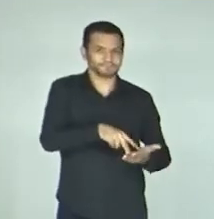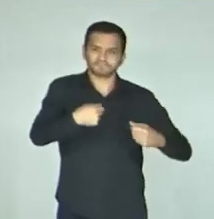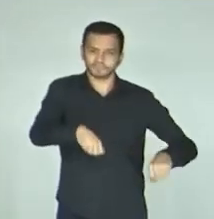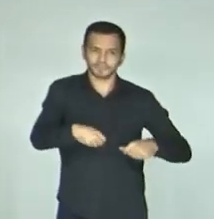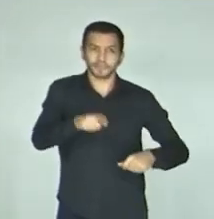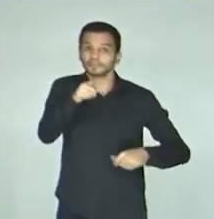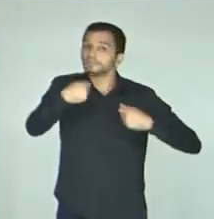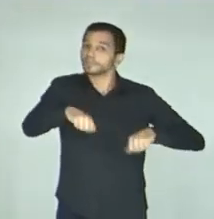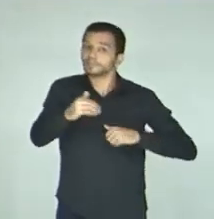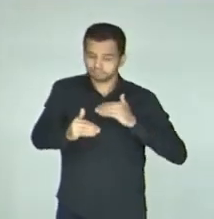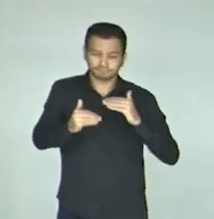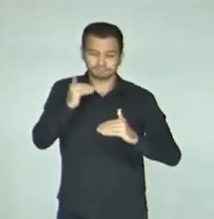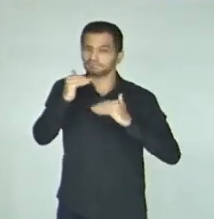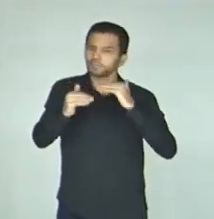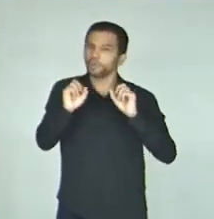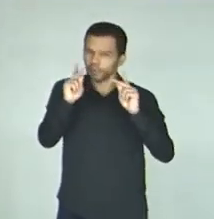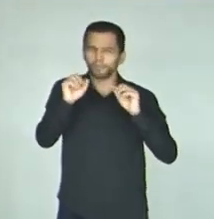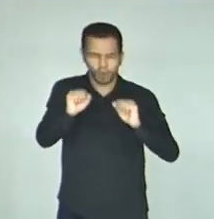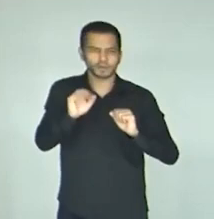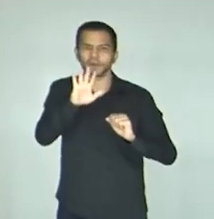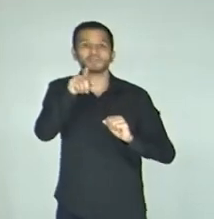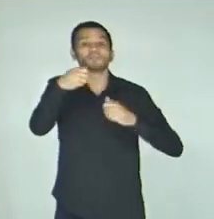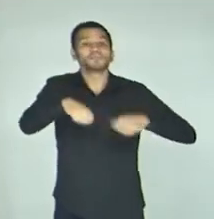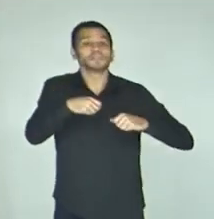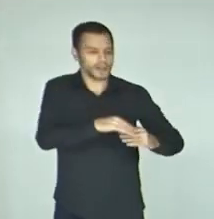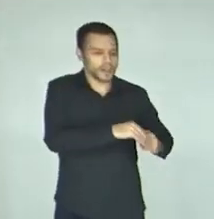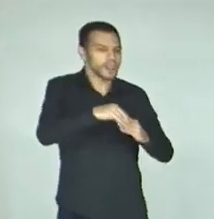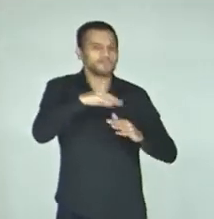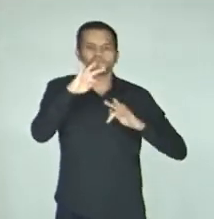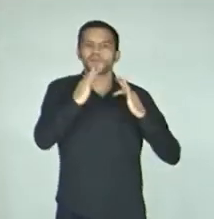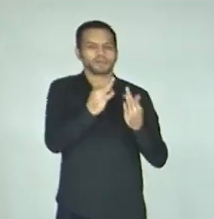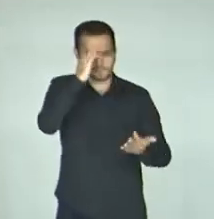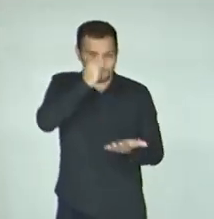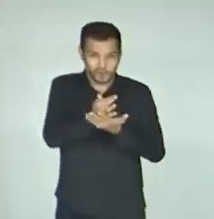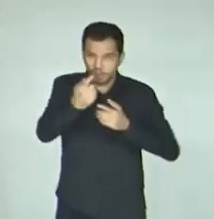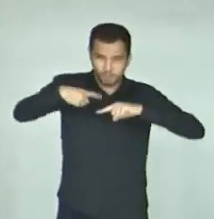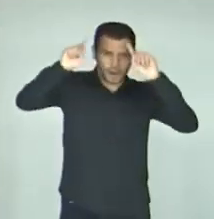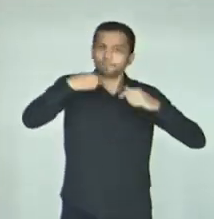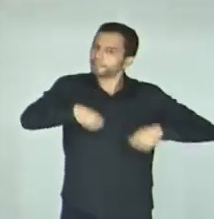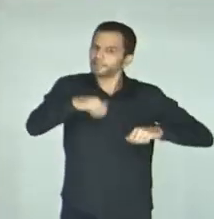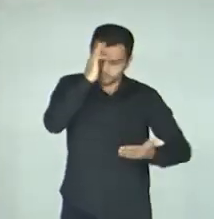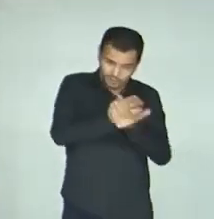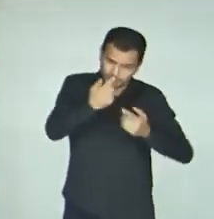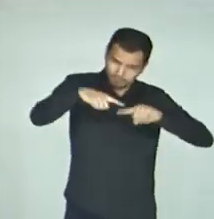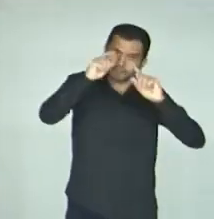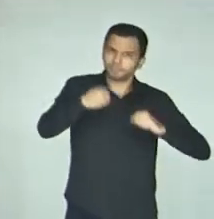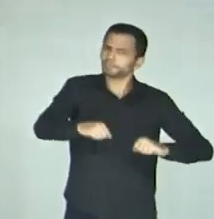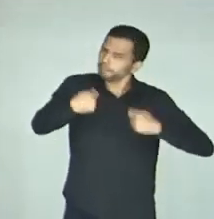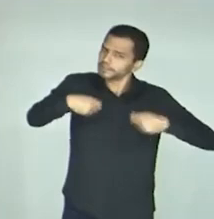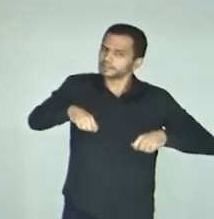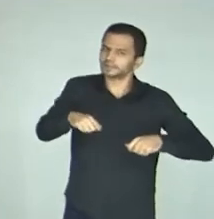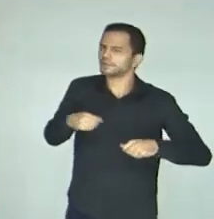avance sem deixar sua família estagnado na fé Como assim pastor dá uma olhada no